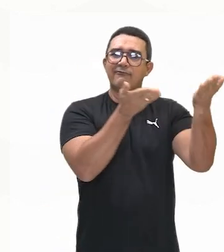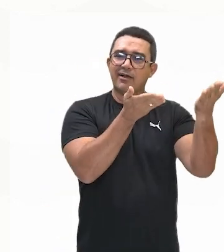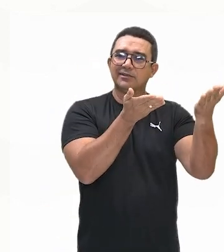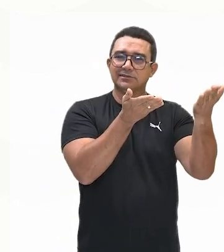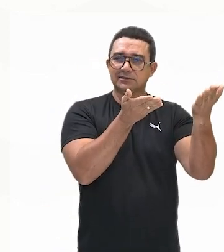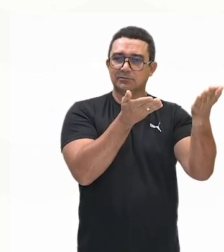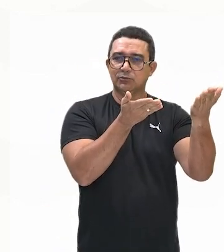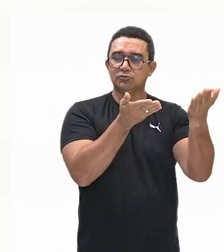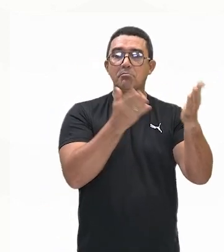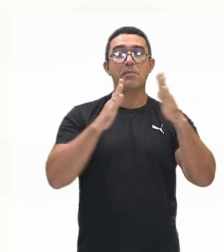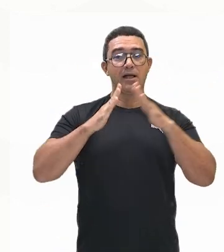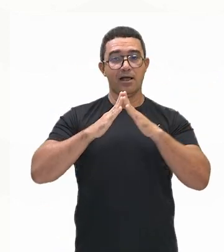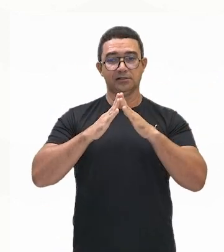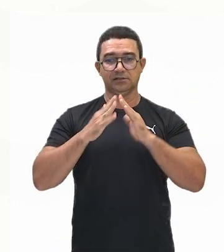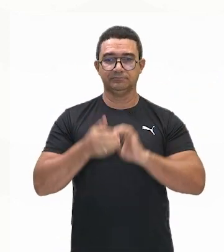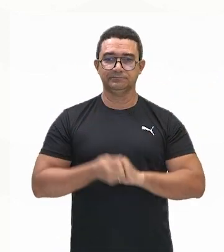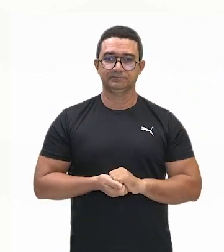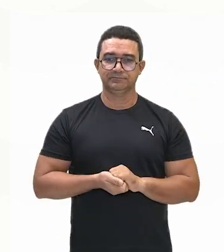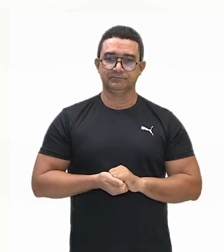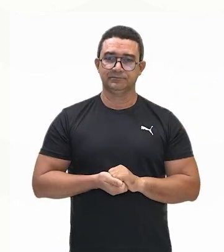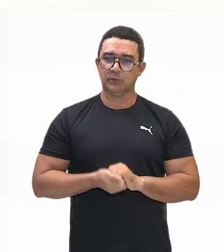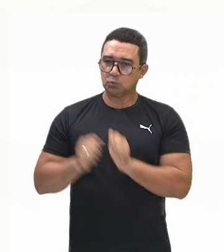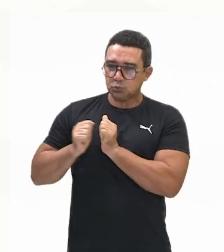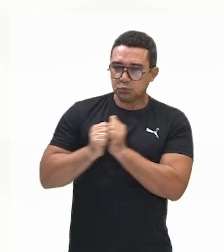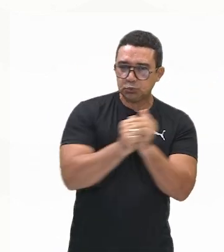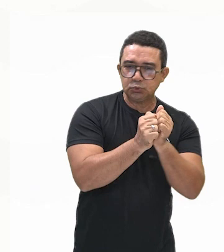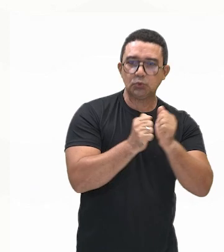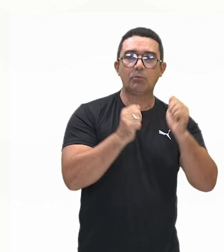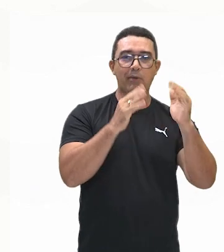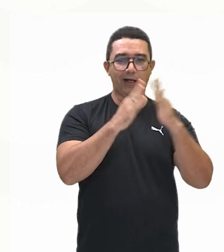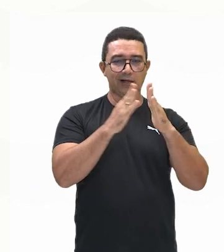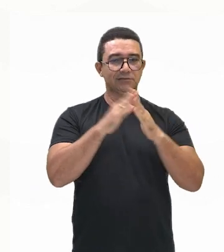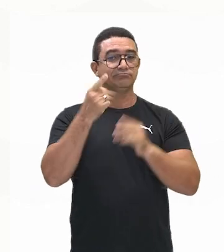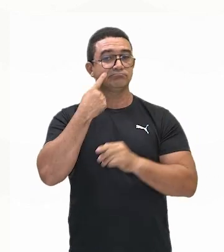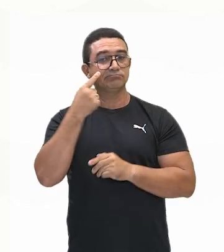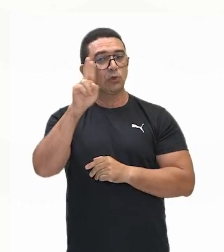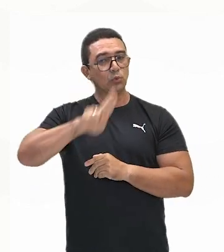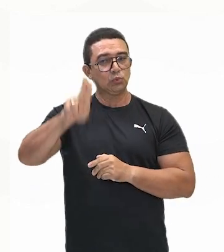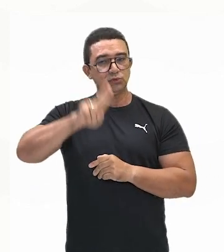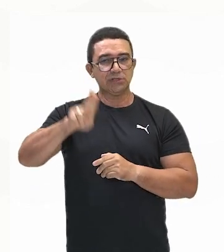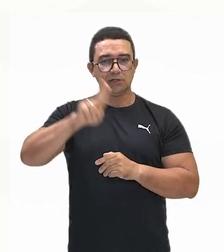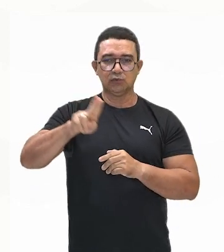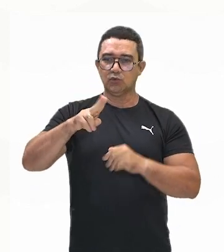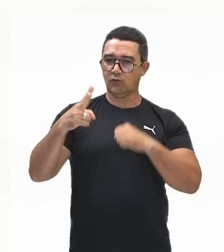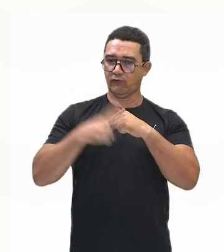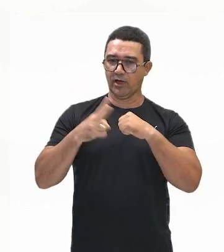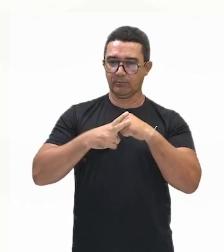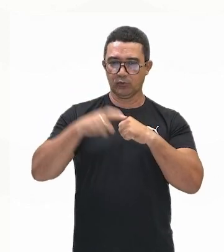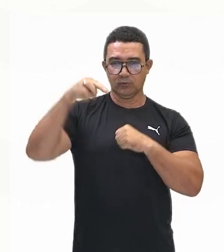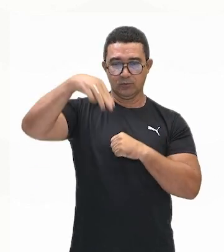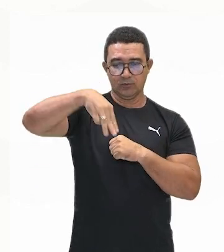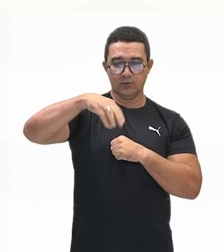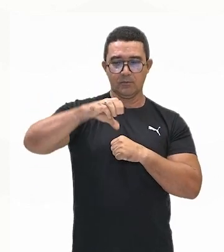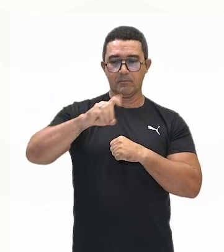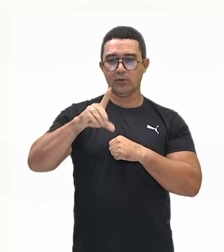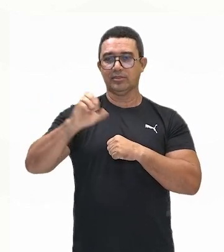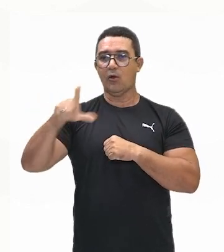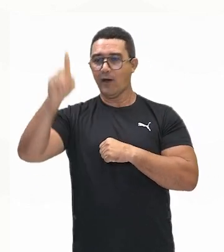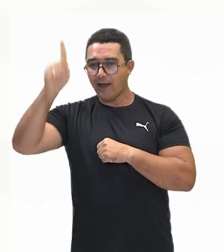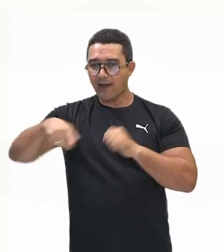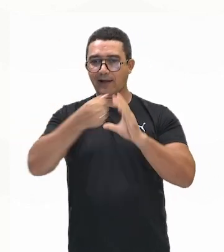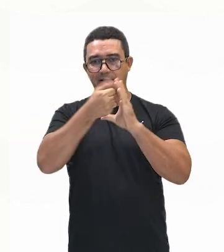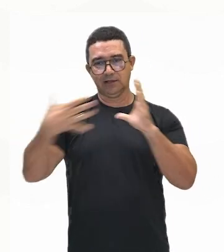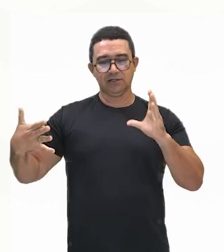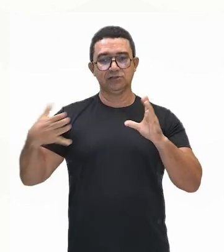nos levasse, aliás, para casa. Repare que a utilização desse verbo modal, ele é também uma característica de